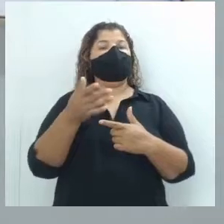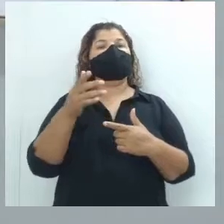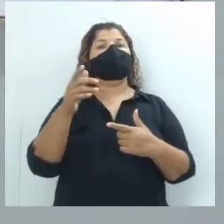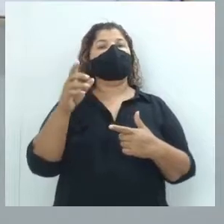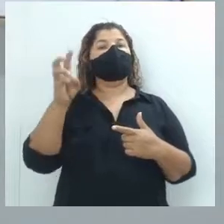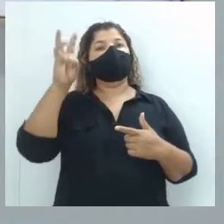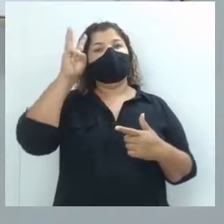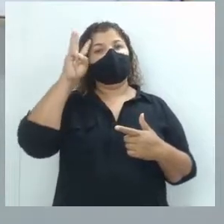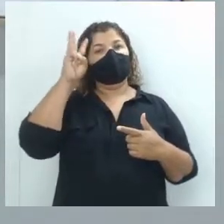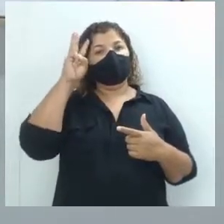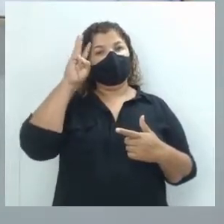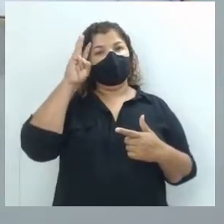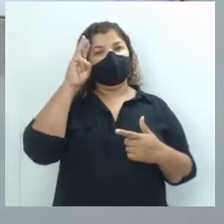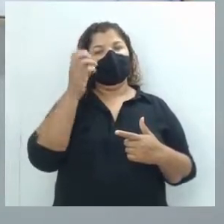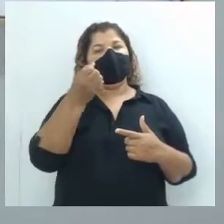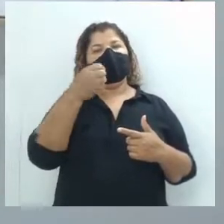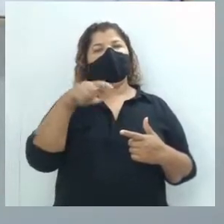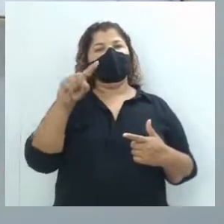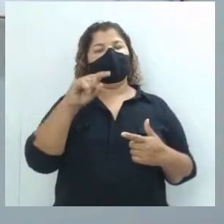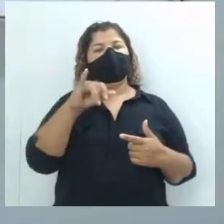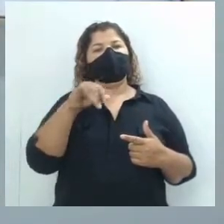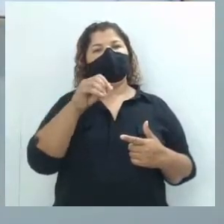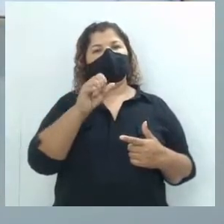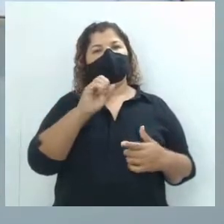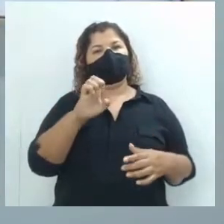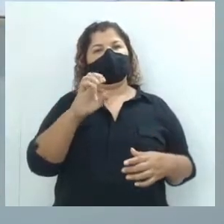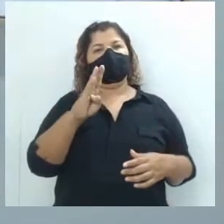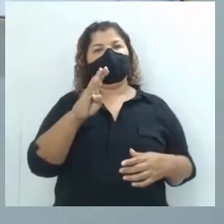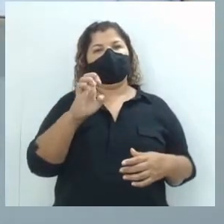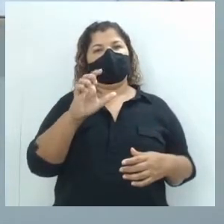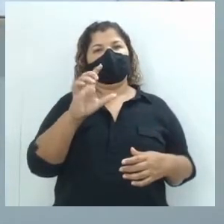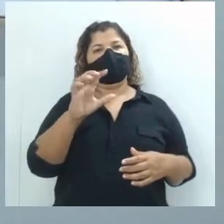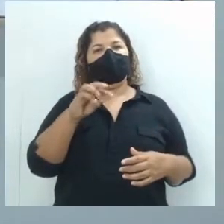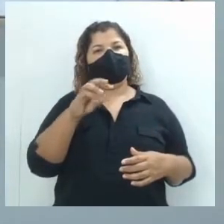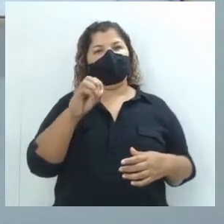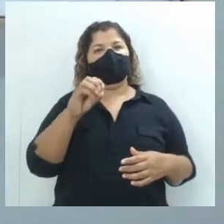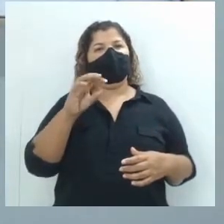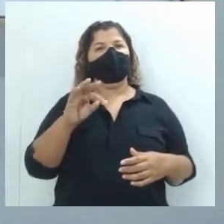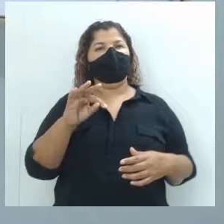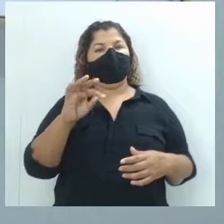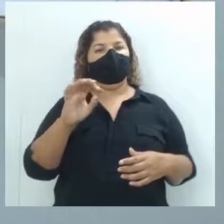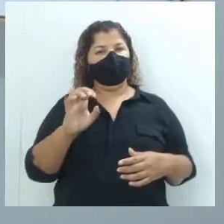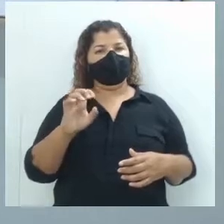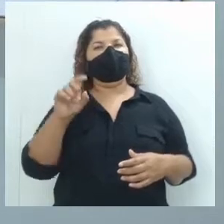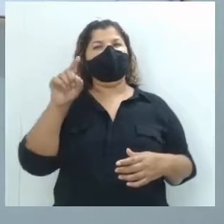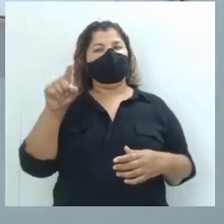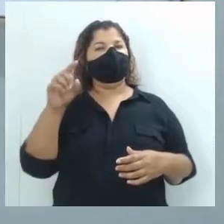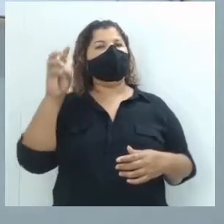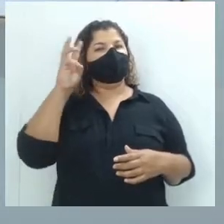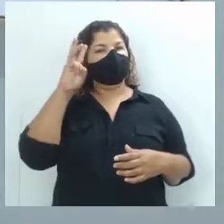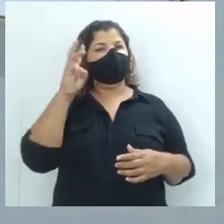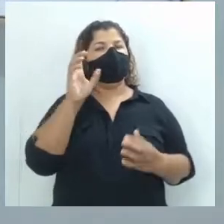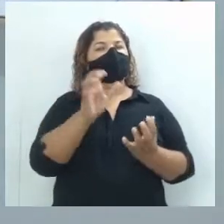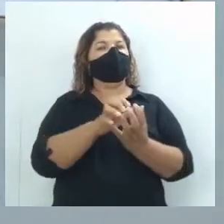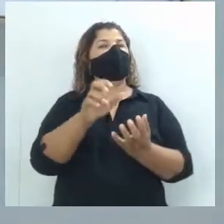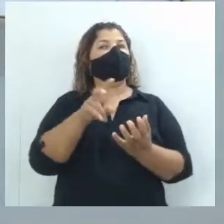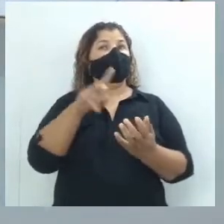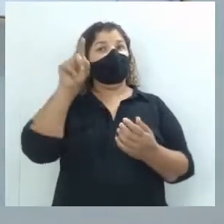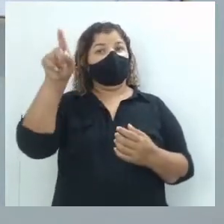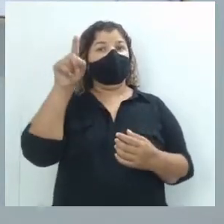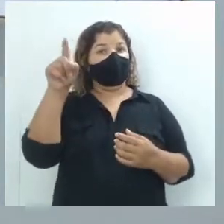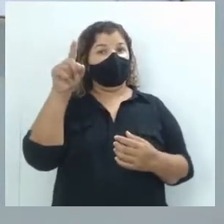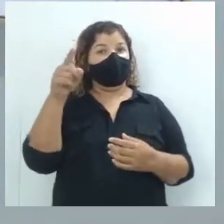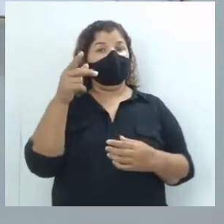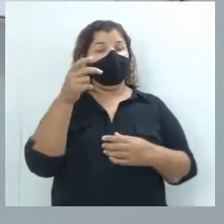terça-feira a galera de São José do Belmonte. Alô, São José do Belmonte. Na terça o EducaPE vai ser daí, tá?